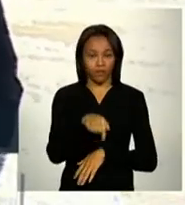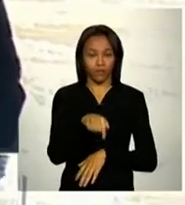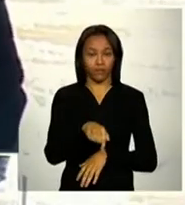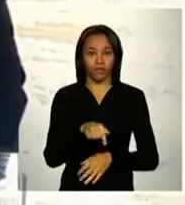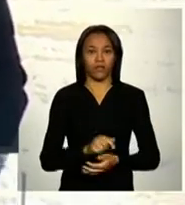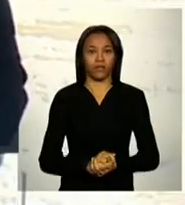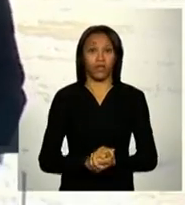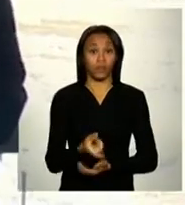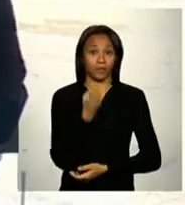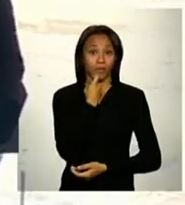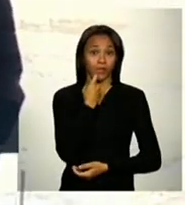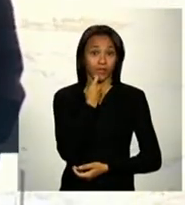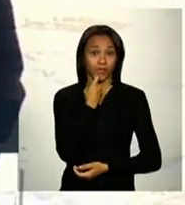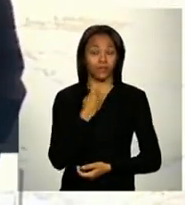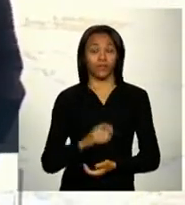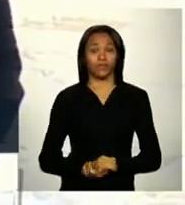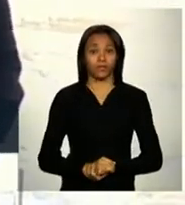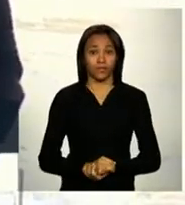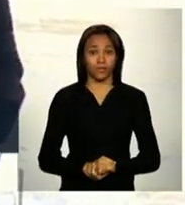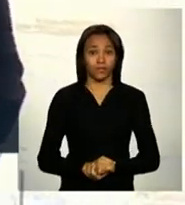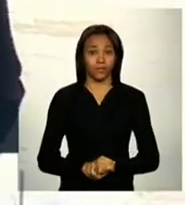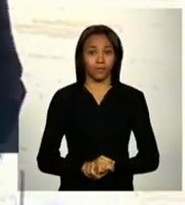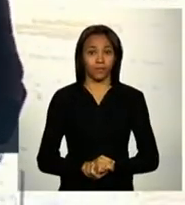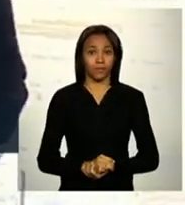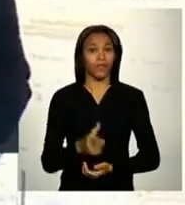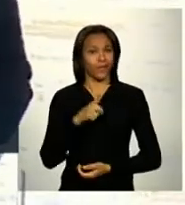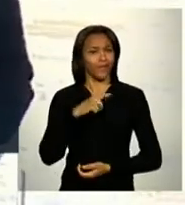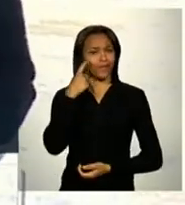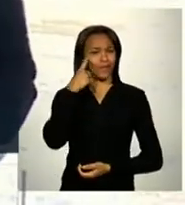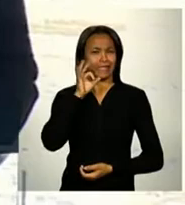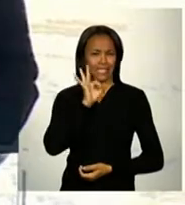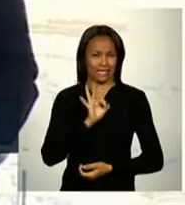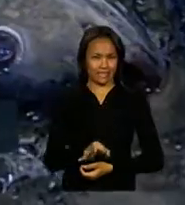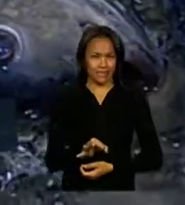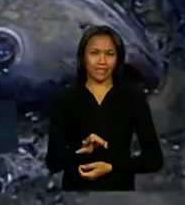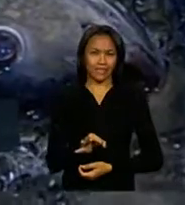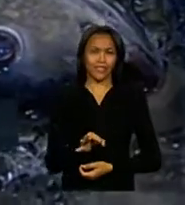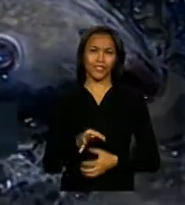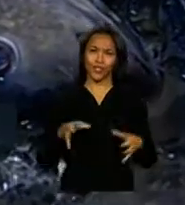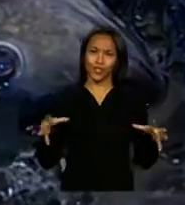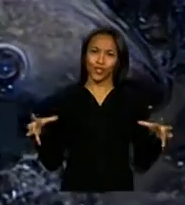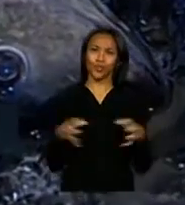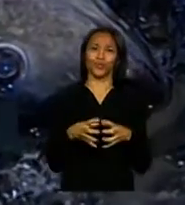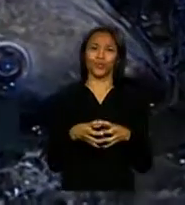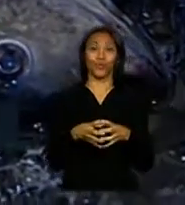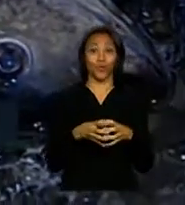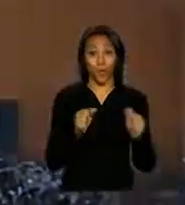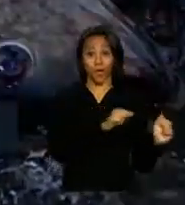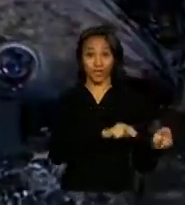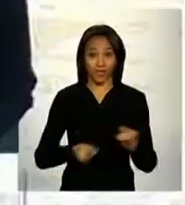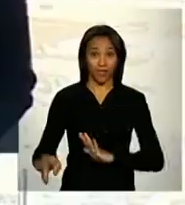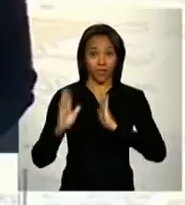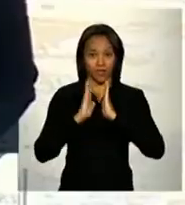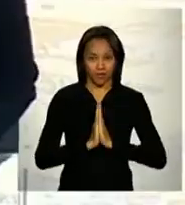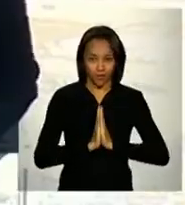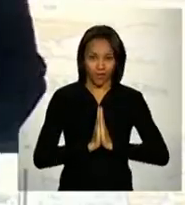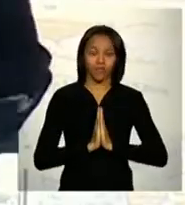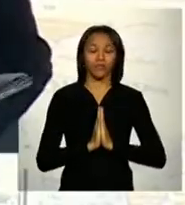é do peixe que portanto tenho certeza que junto com a Semana Santa